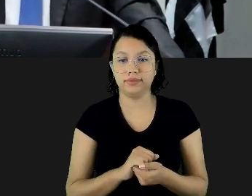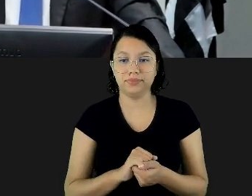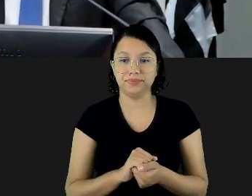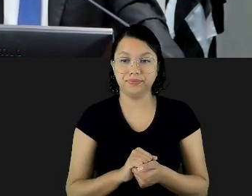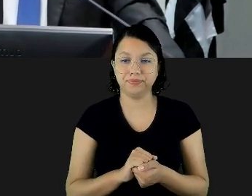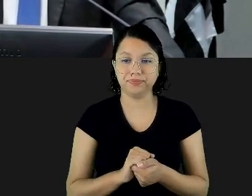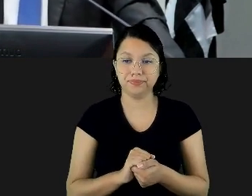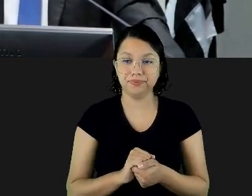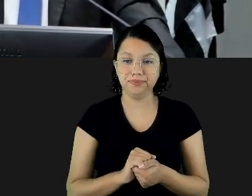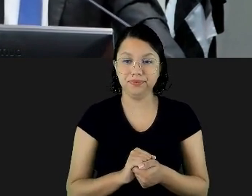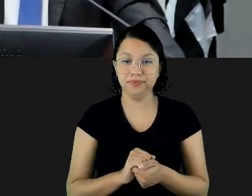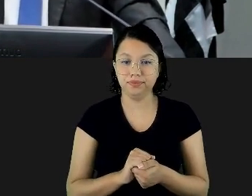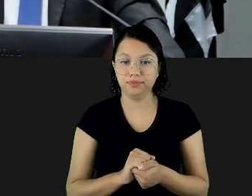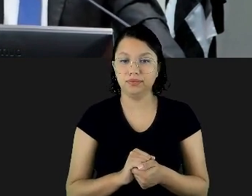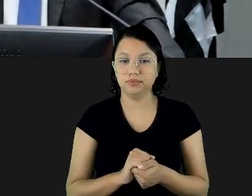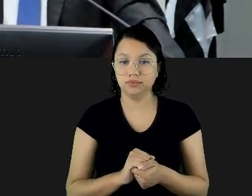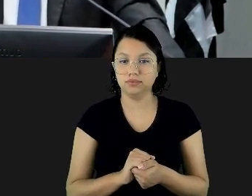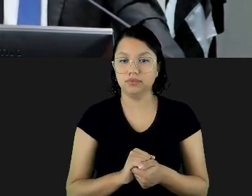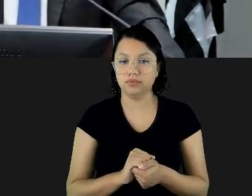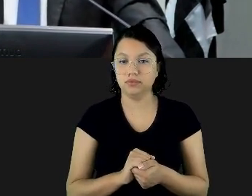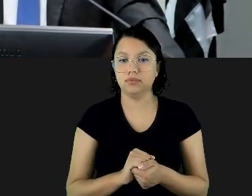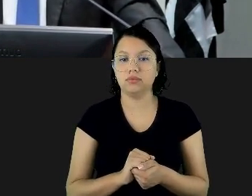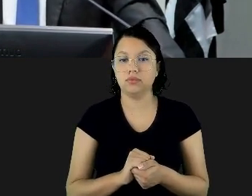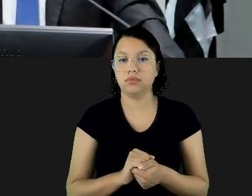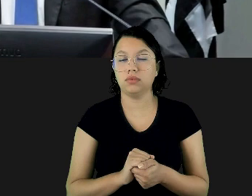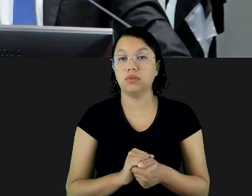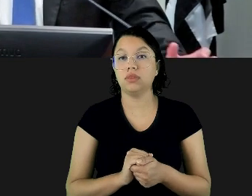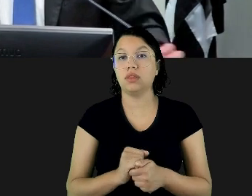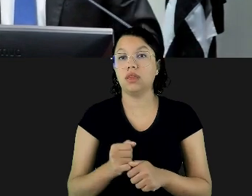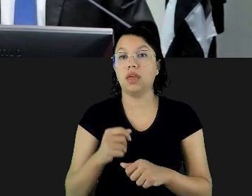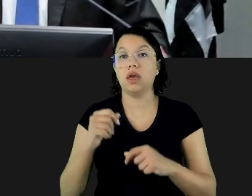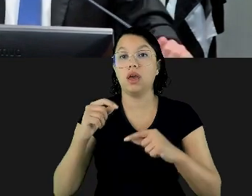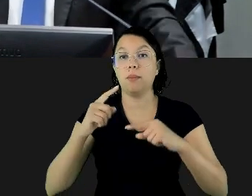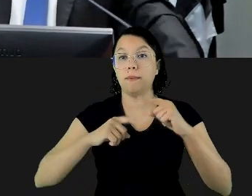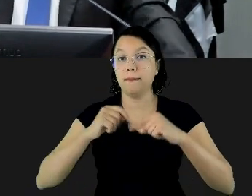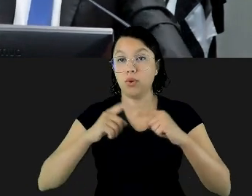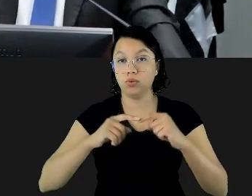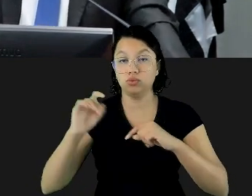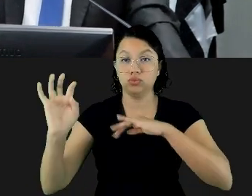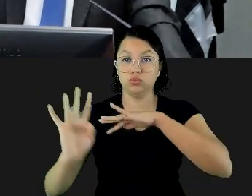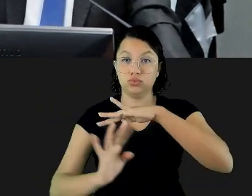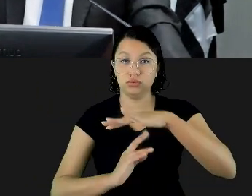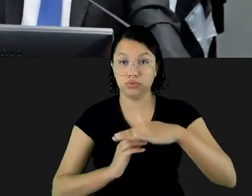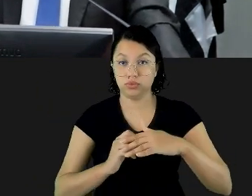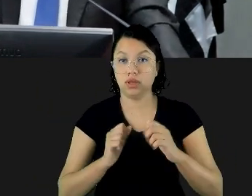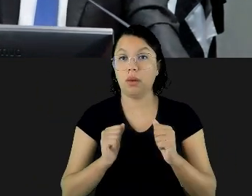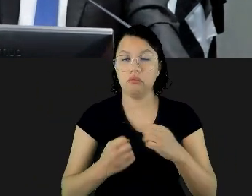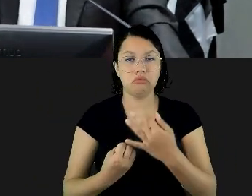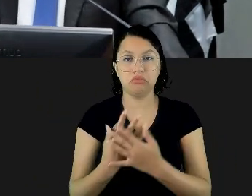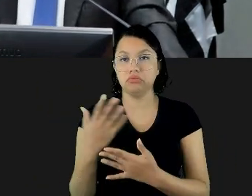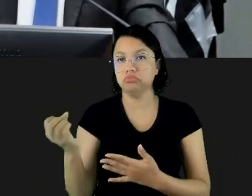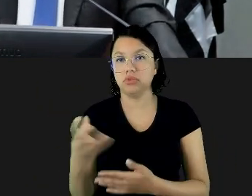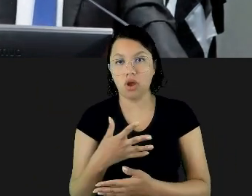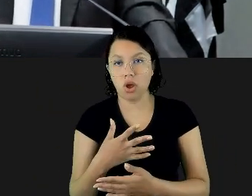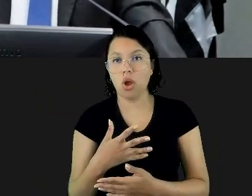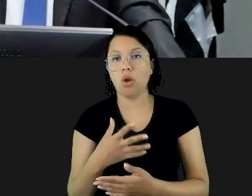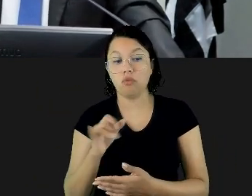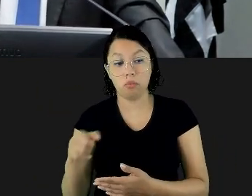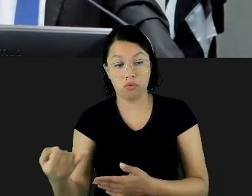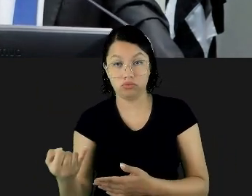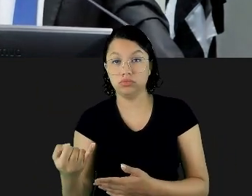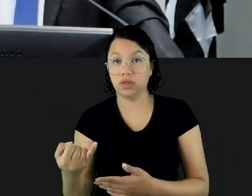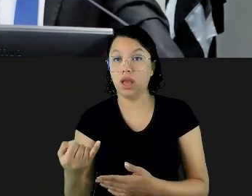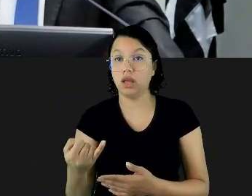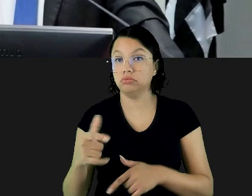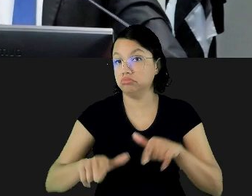Insumos importados poderão ser transformados em produtos finais no estado, gerando novas oportunidades de negócios e emprego. Eu